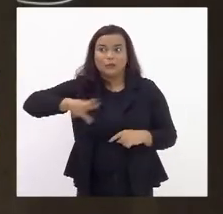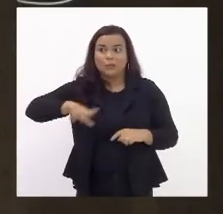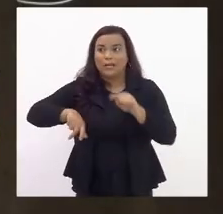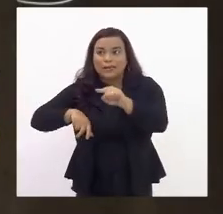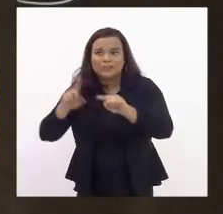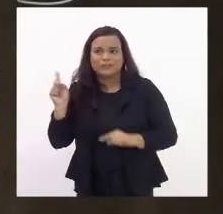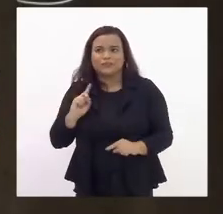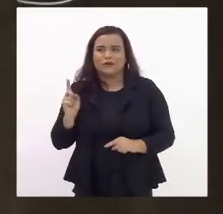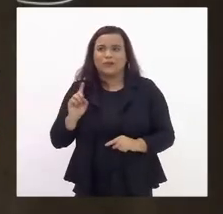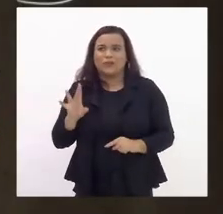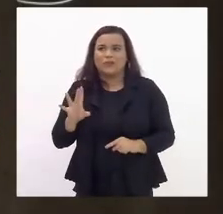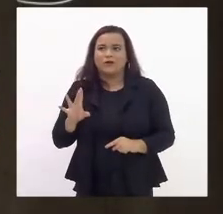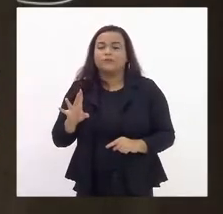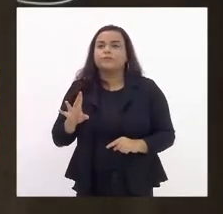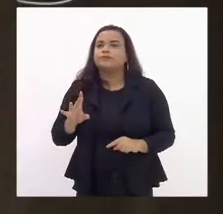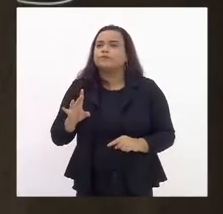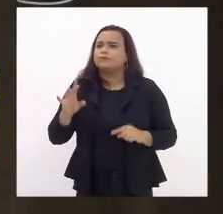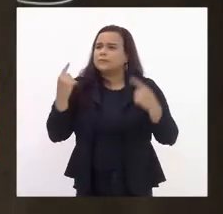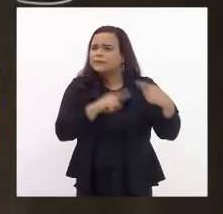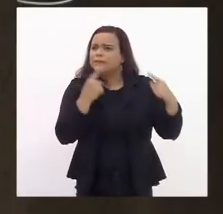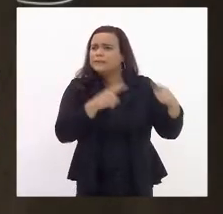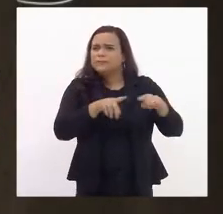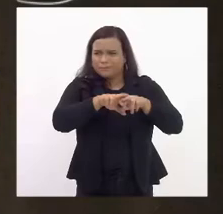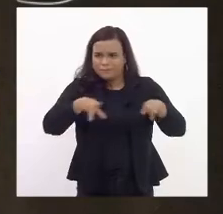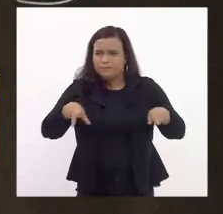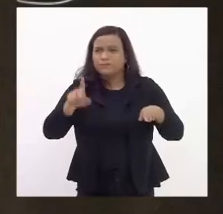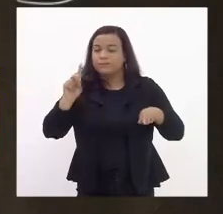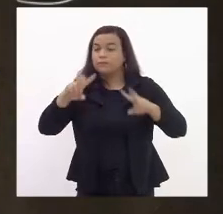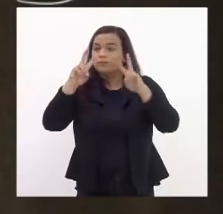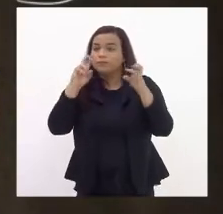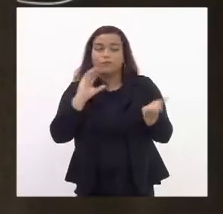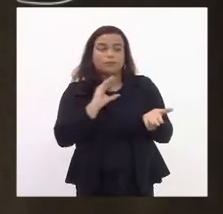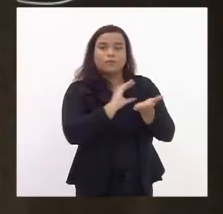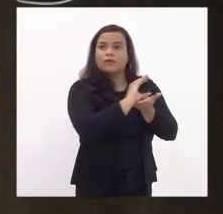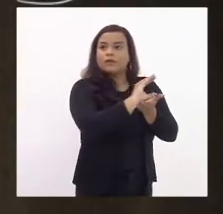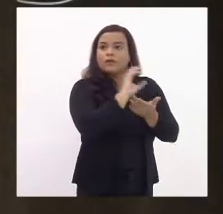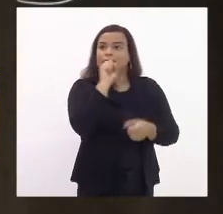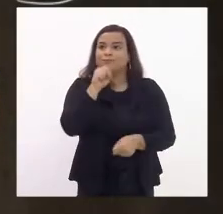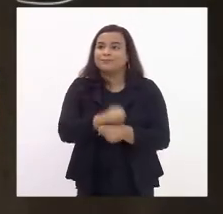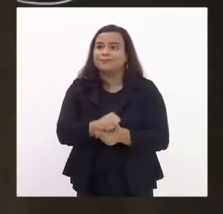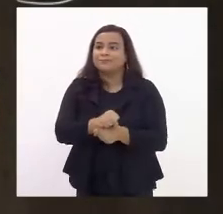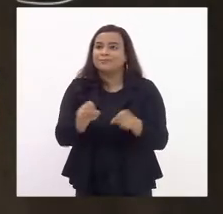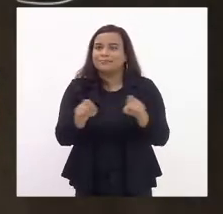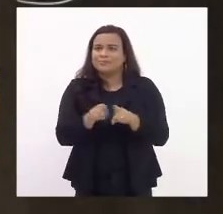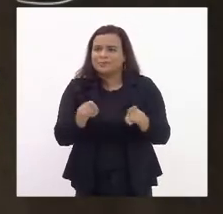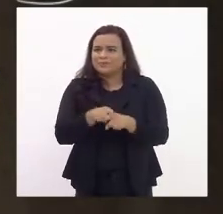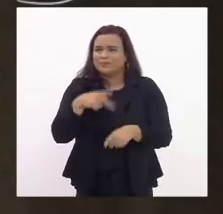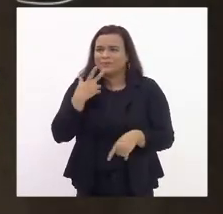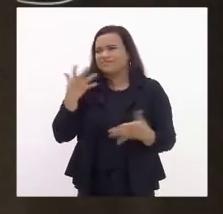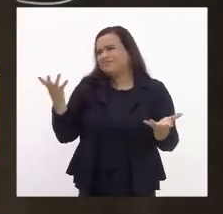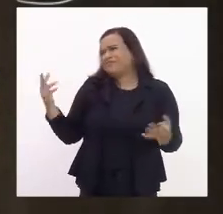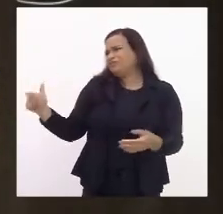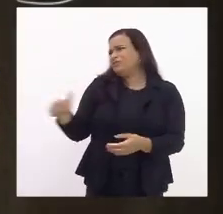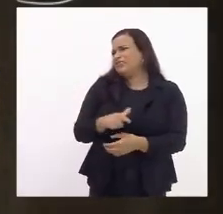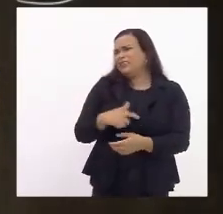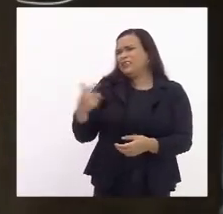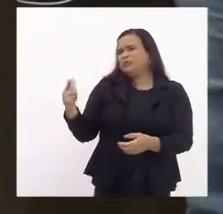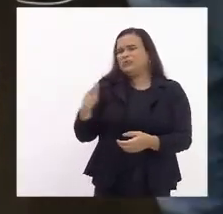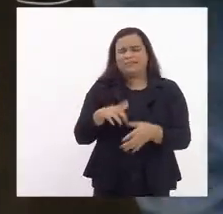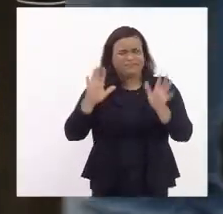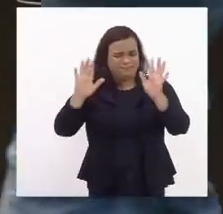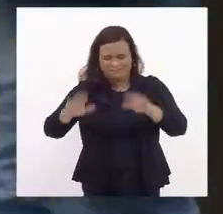Ataques também que vêm não só do desinvestimento, mas também do negacionismo, de toda uma